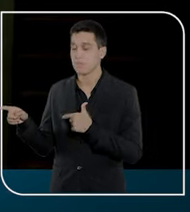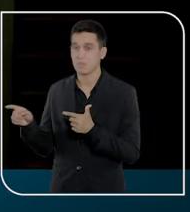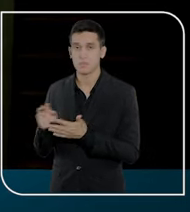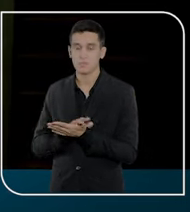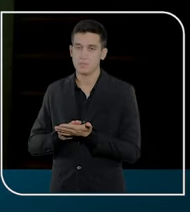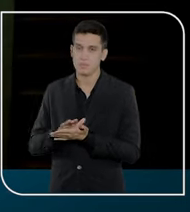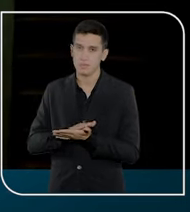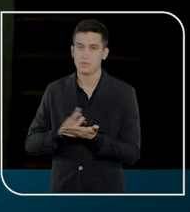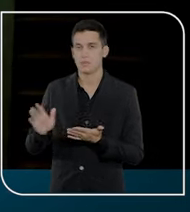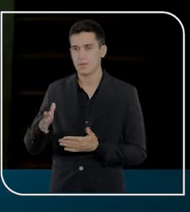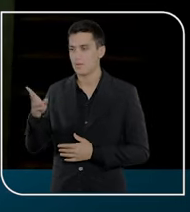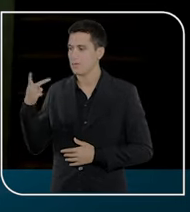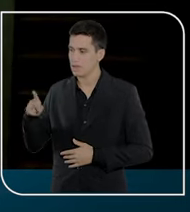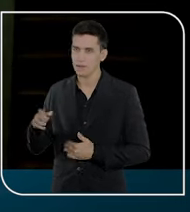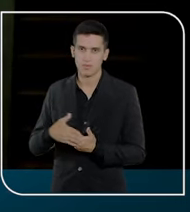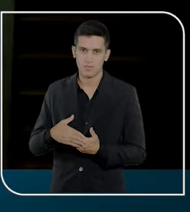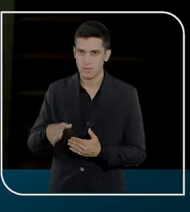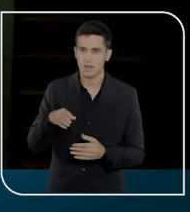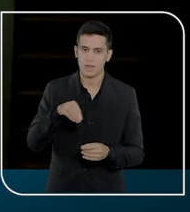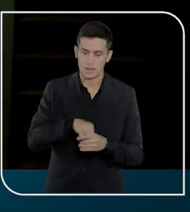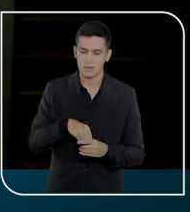entra nesse balaio. Agora,